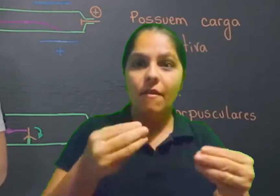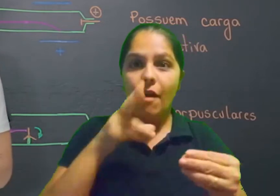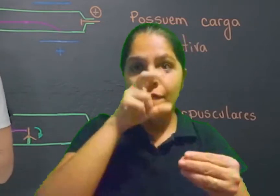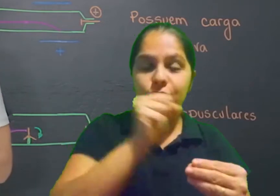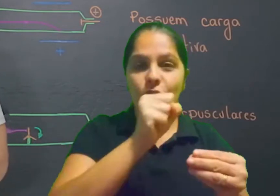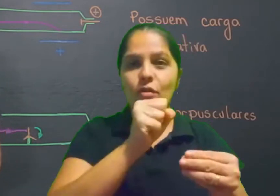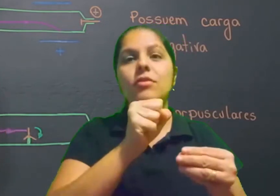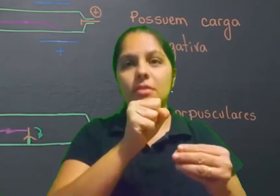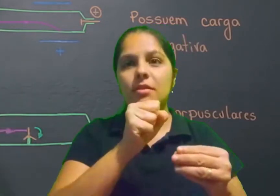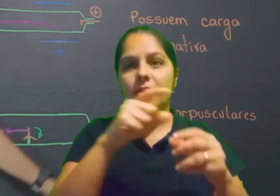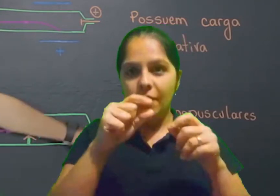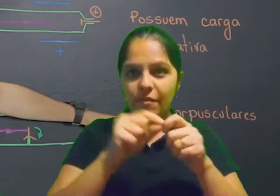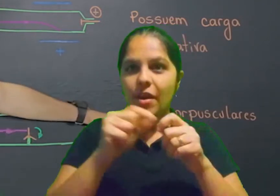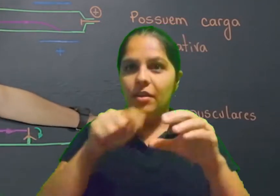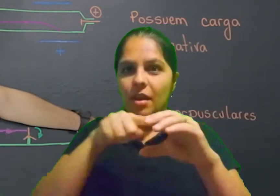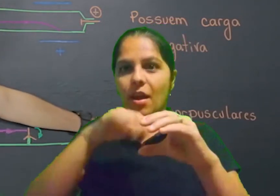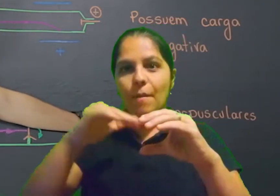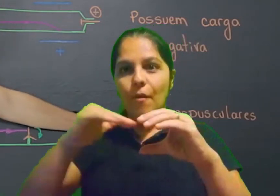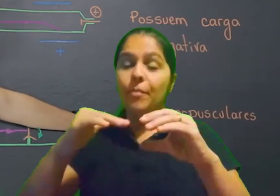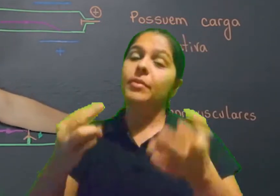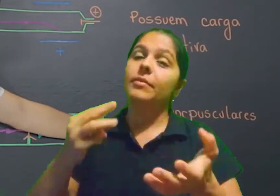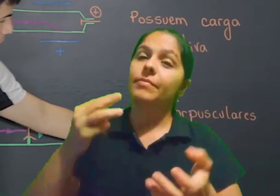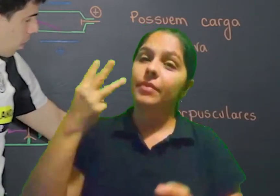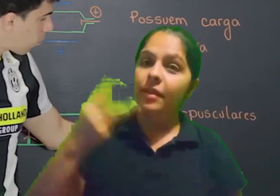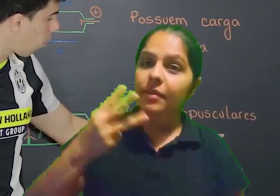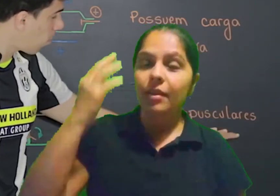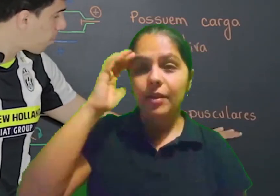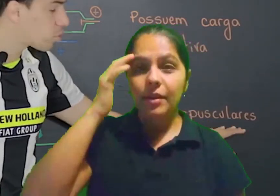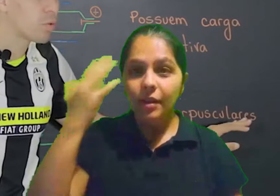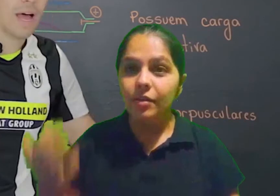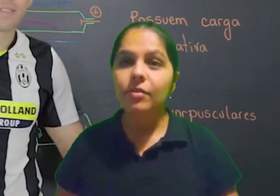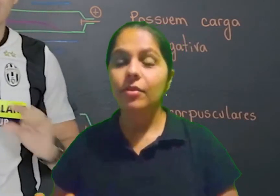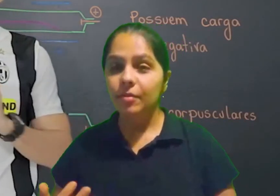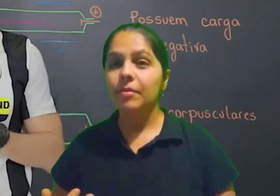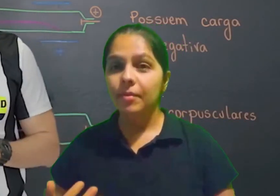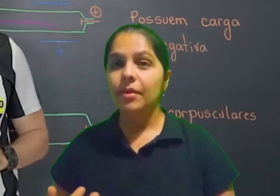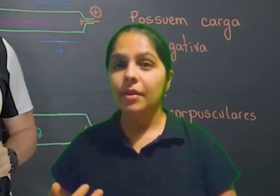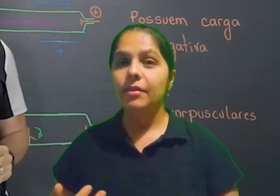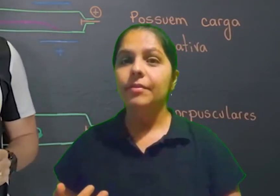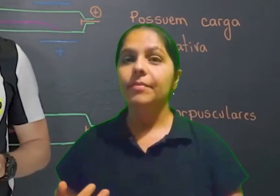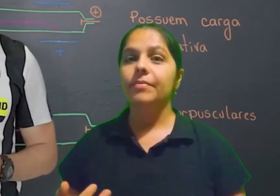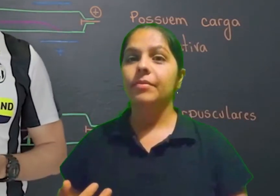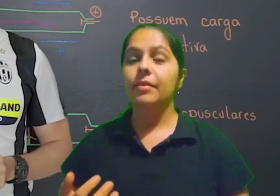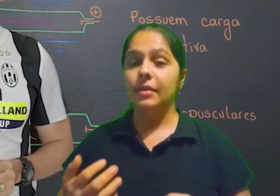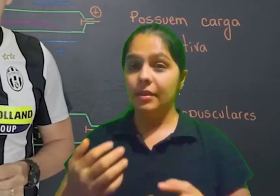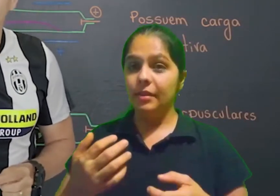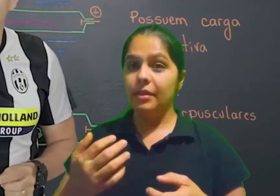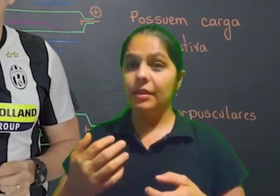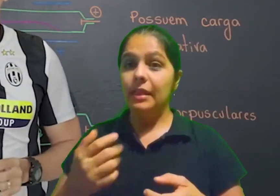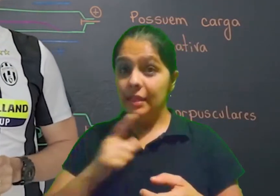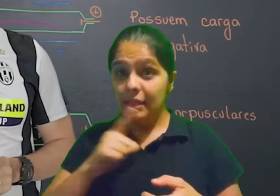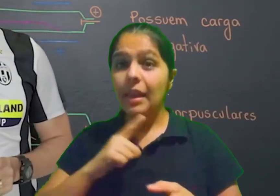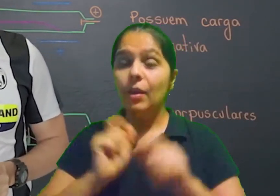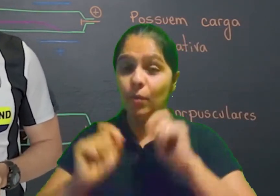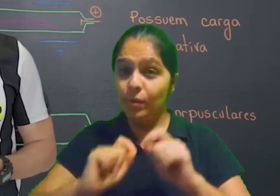provocavam a sua rotação. Então, terceira conclusão, eles são corpusculares, eles são corpos, eles são